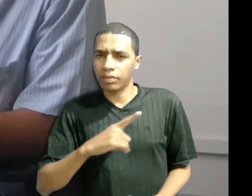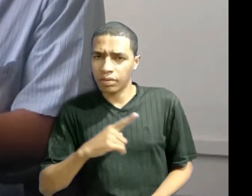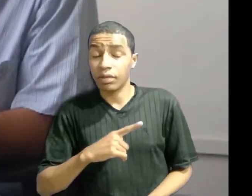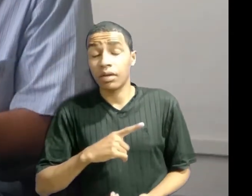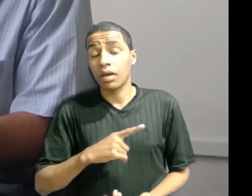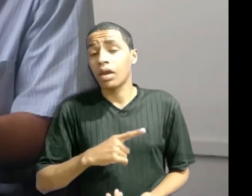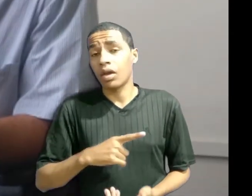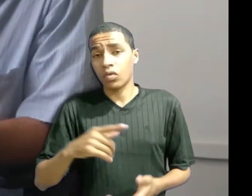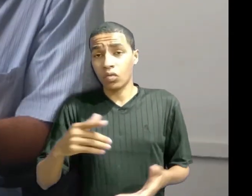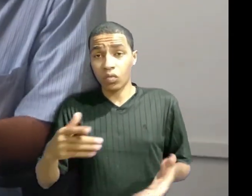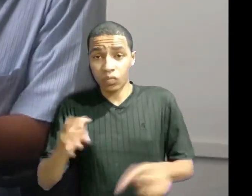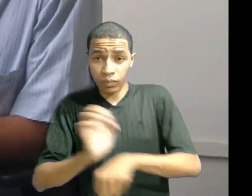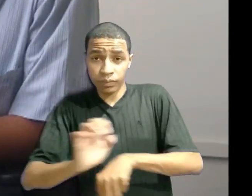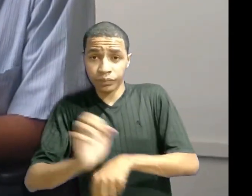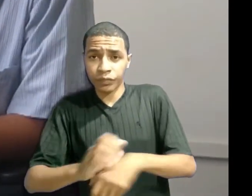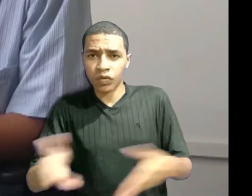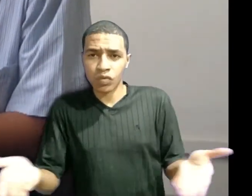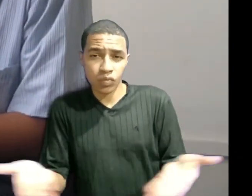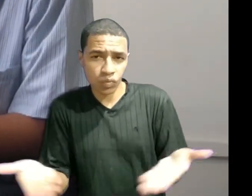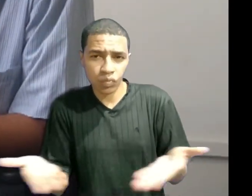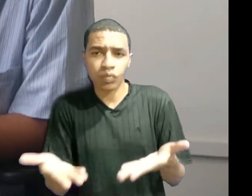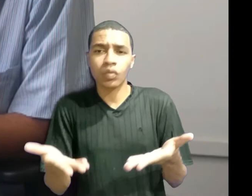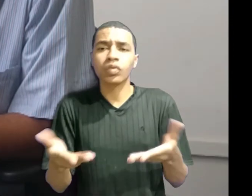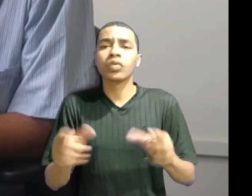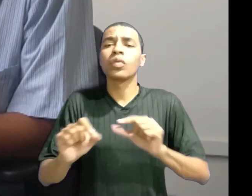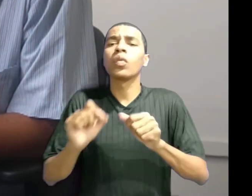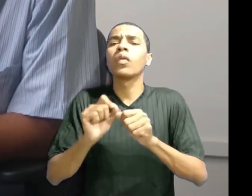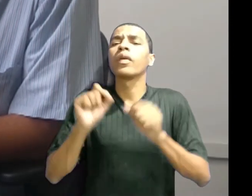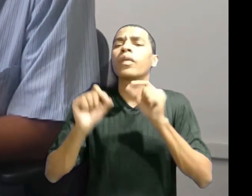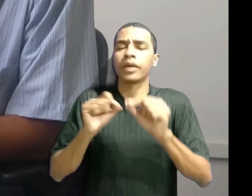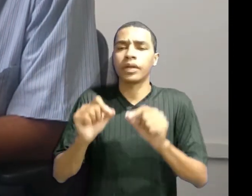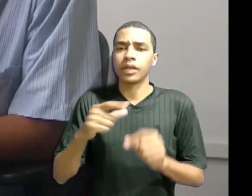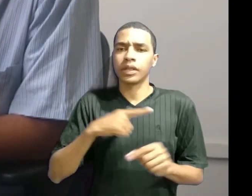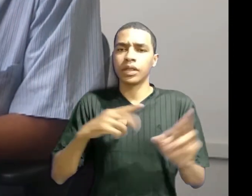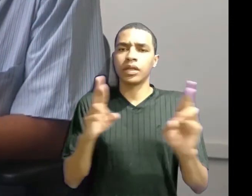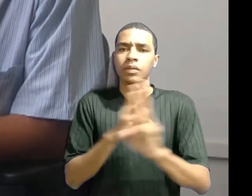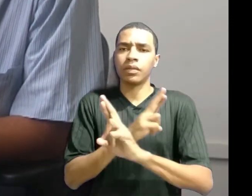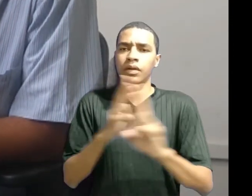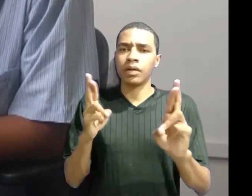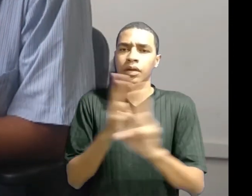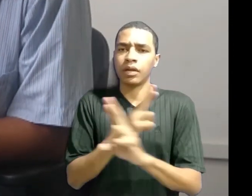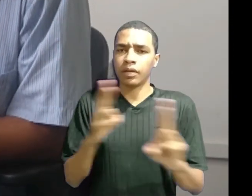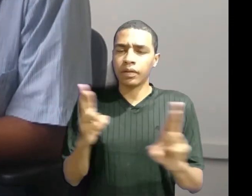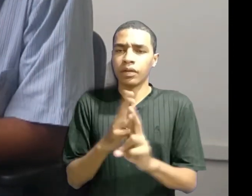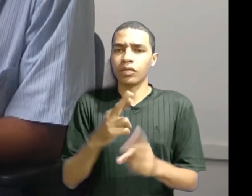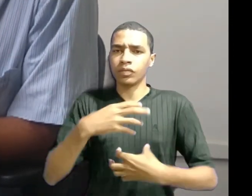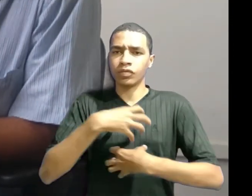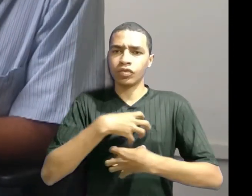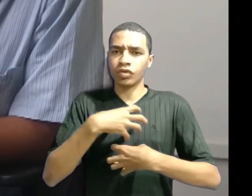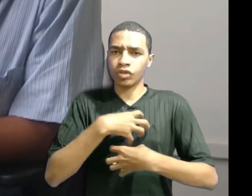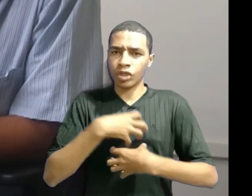o Estado moderno, né, ele se relaciona com a